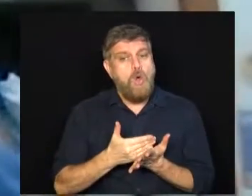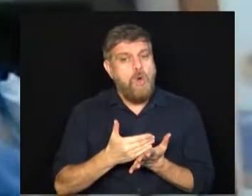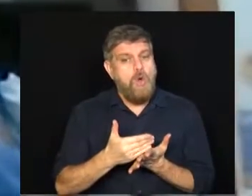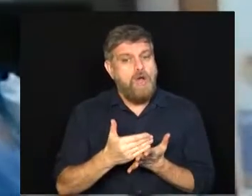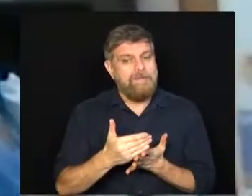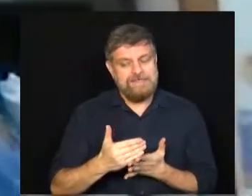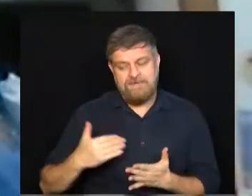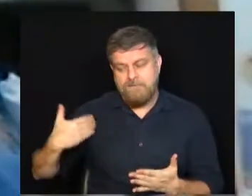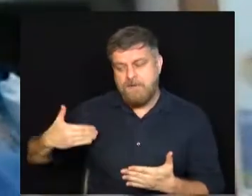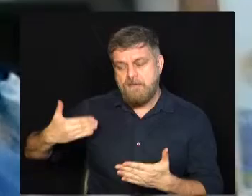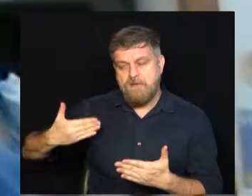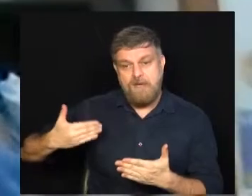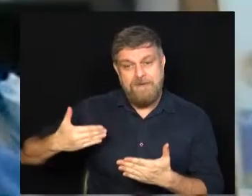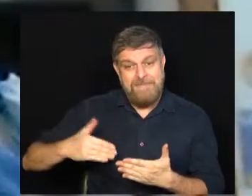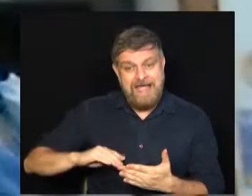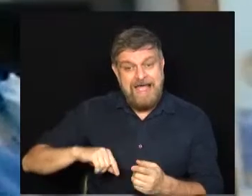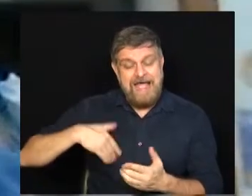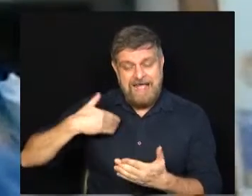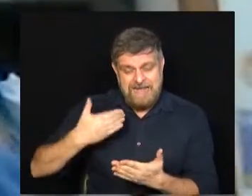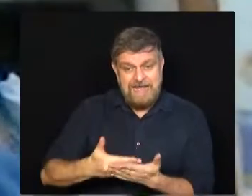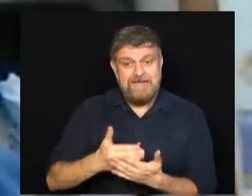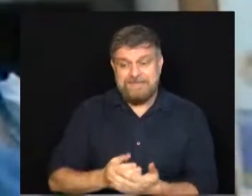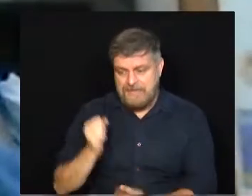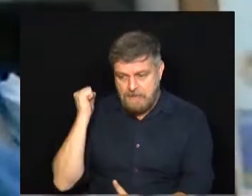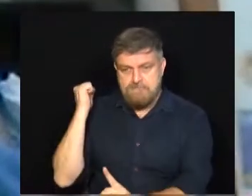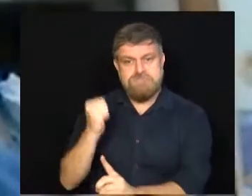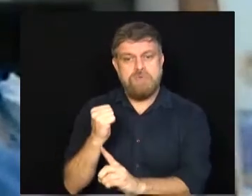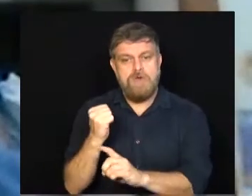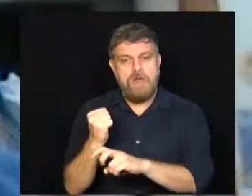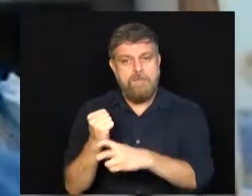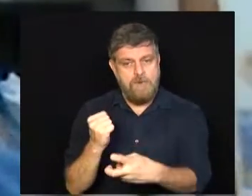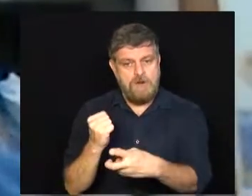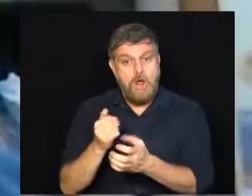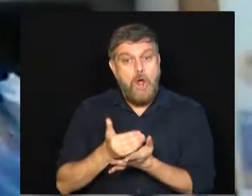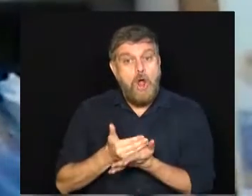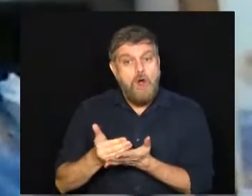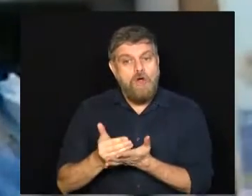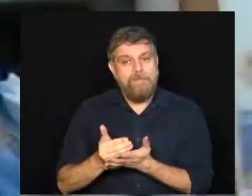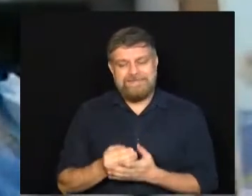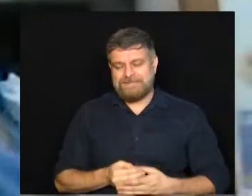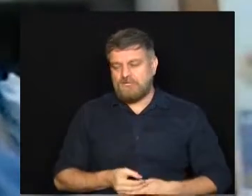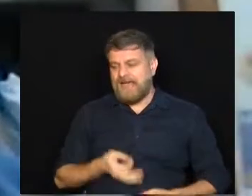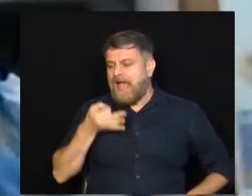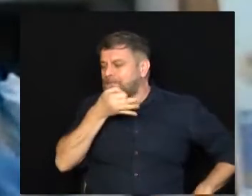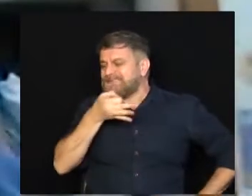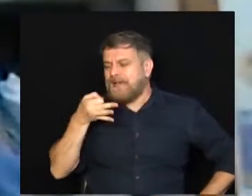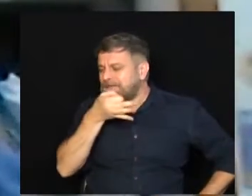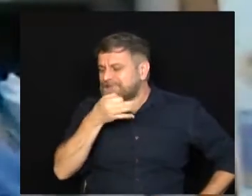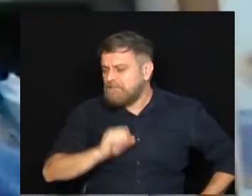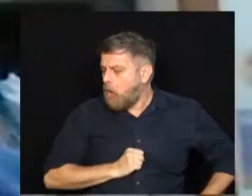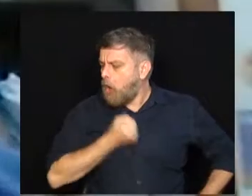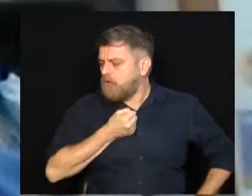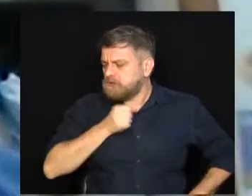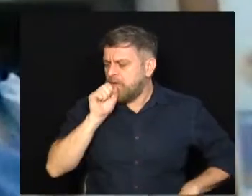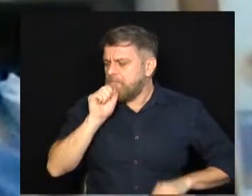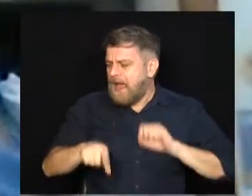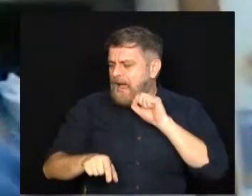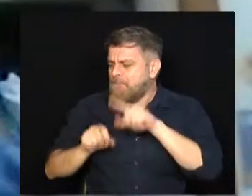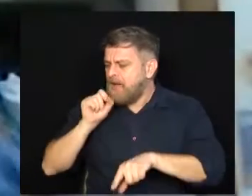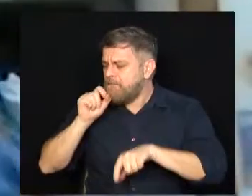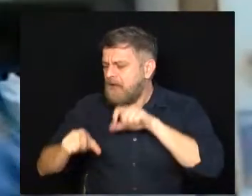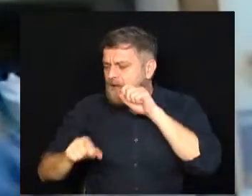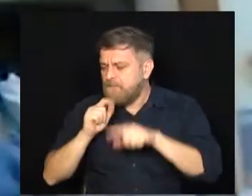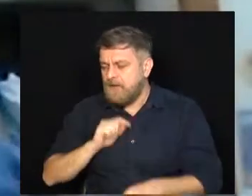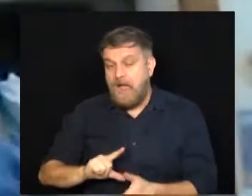vai gerar a violência física e a morte. É sempre importante lembrar, o discurso de ódio, ele arma o braço